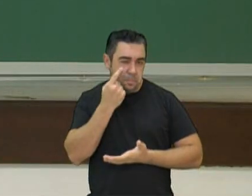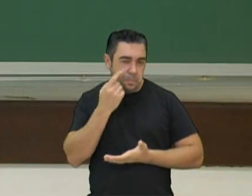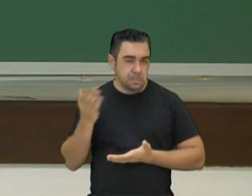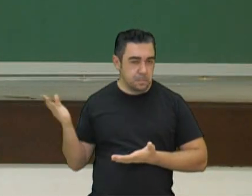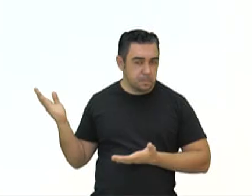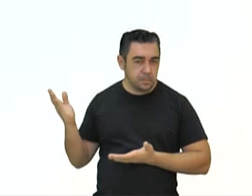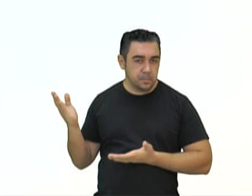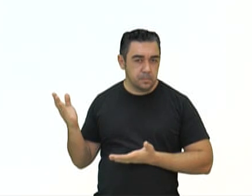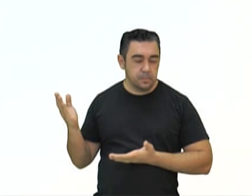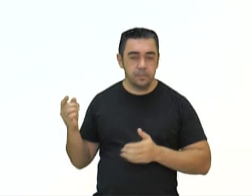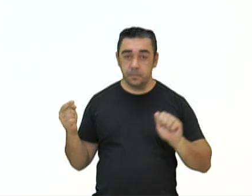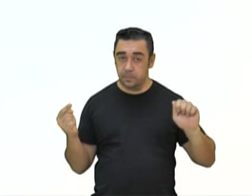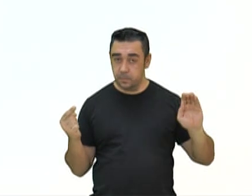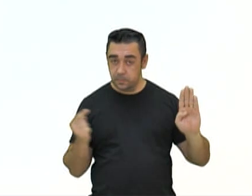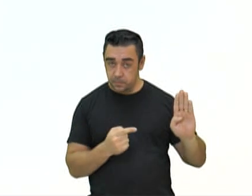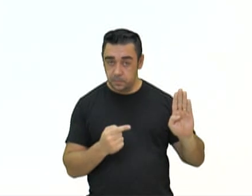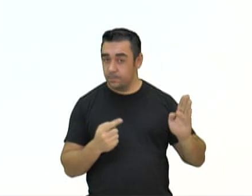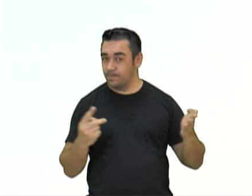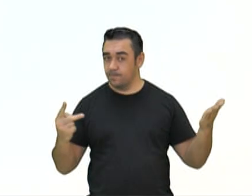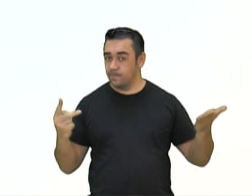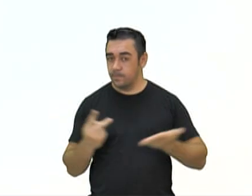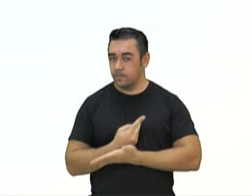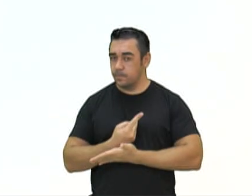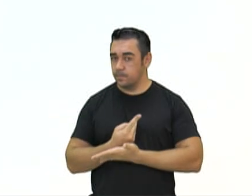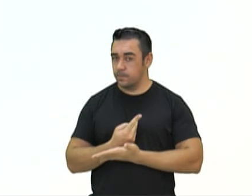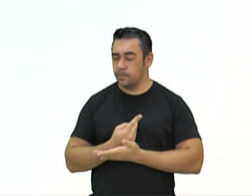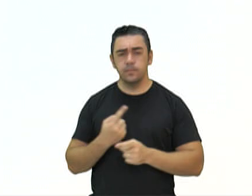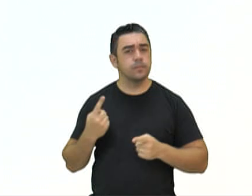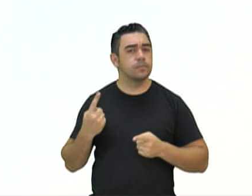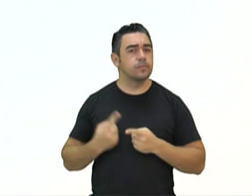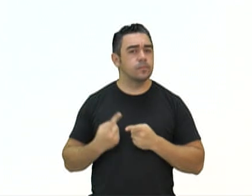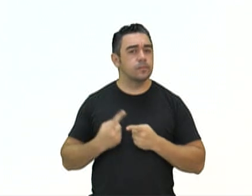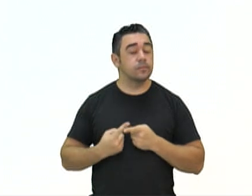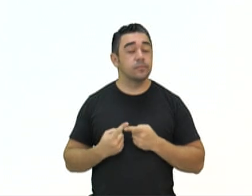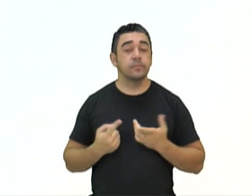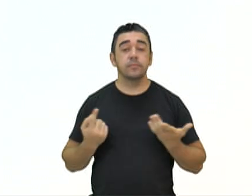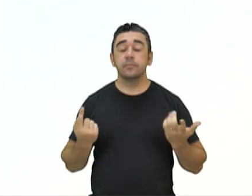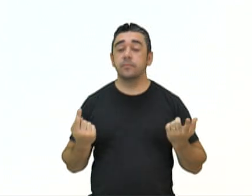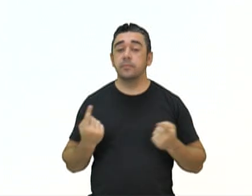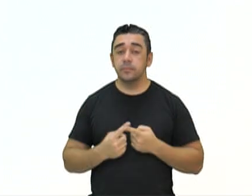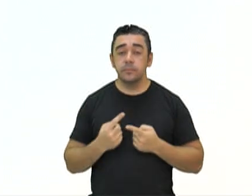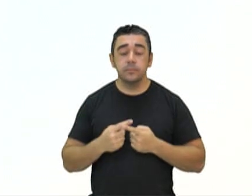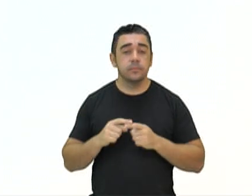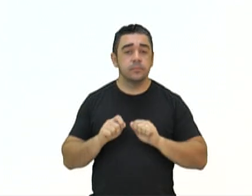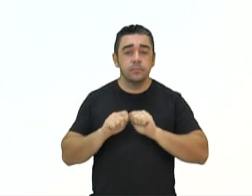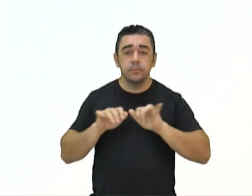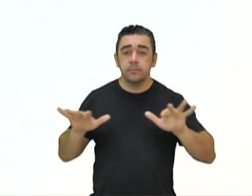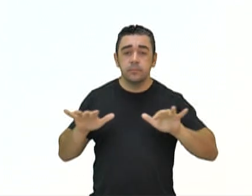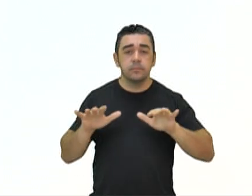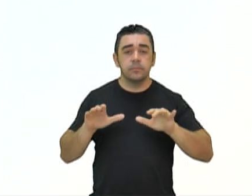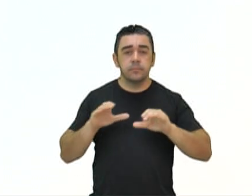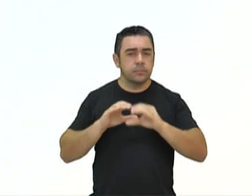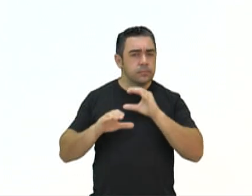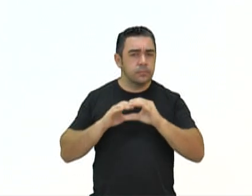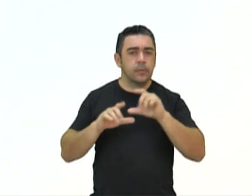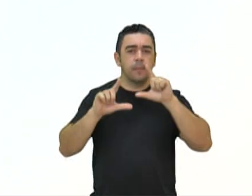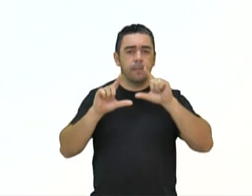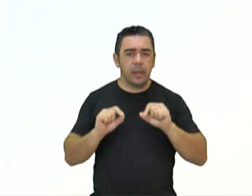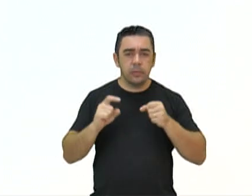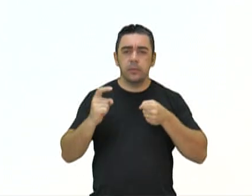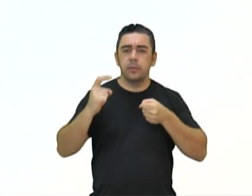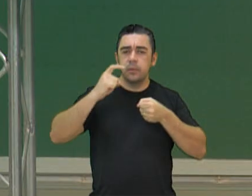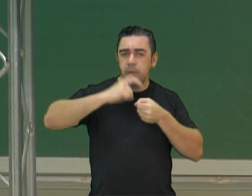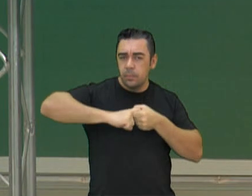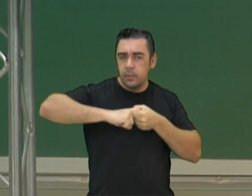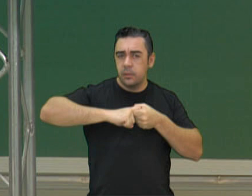Temos letra B, errado, né? Por quê? Porque os meios de comunicação não estão cada vez menos dependentes